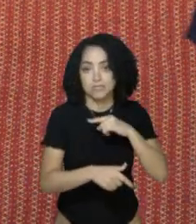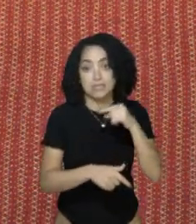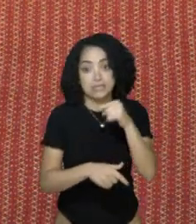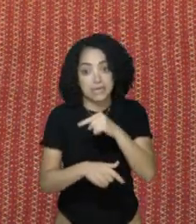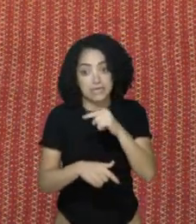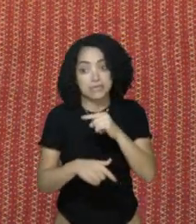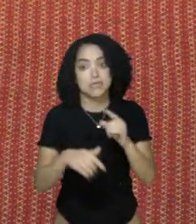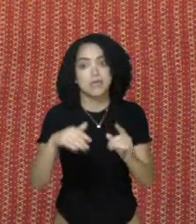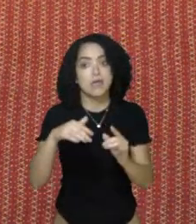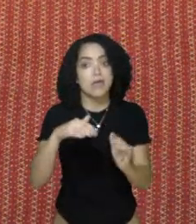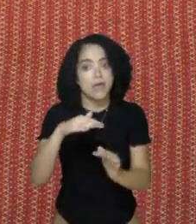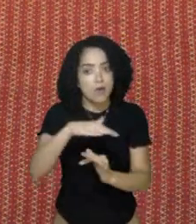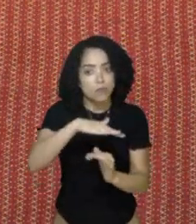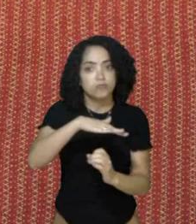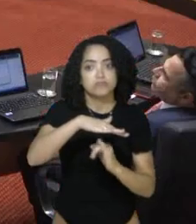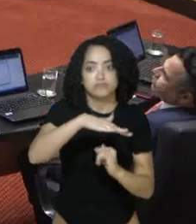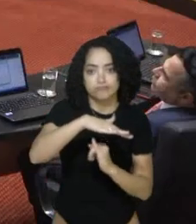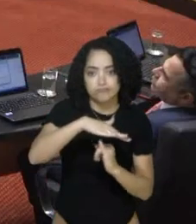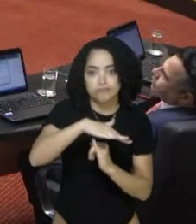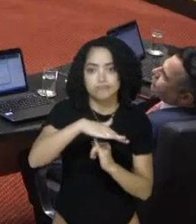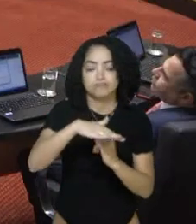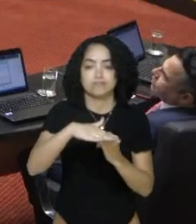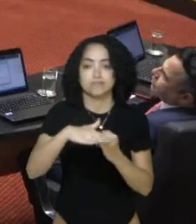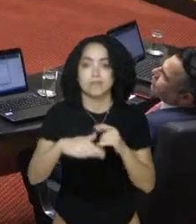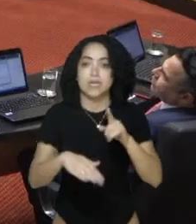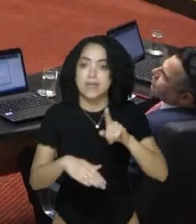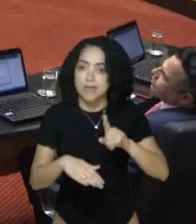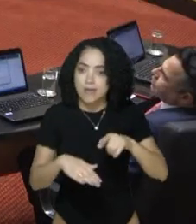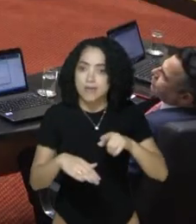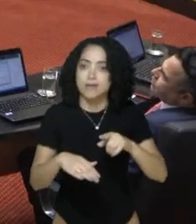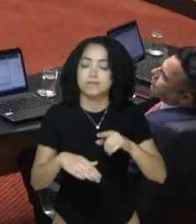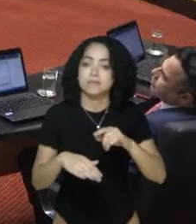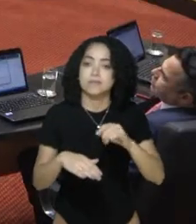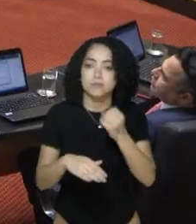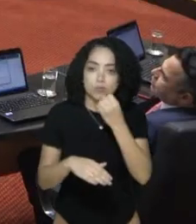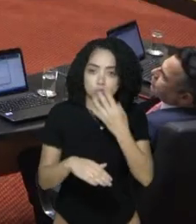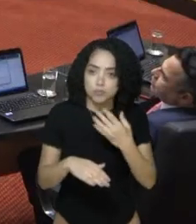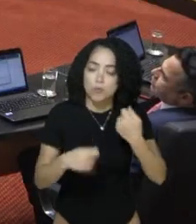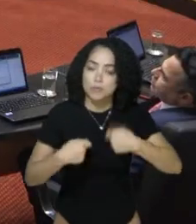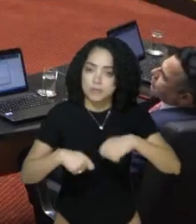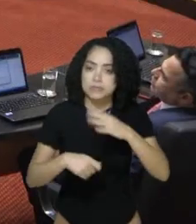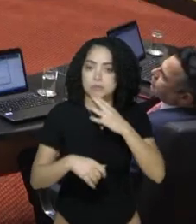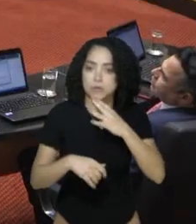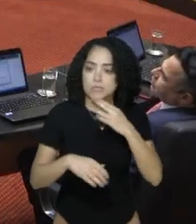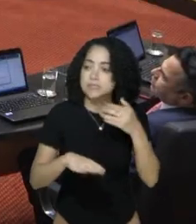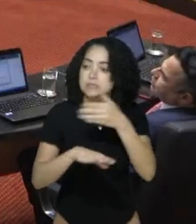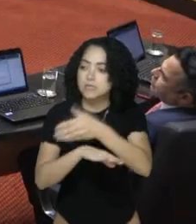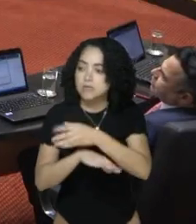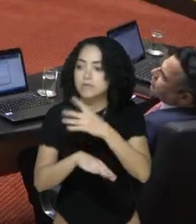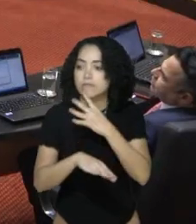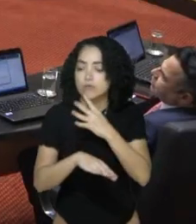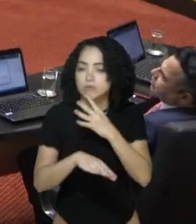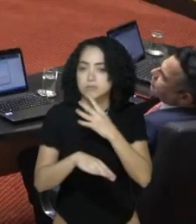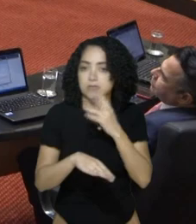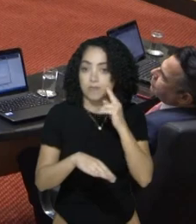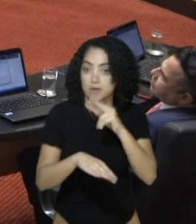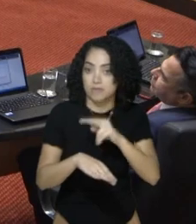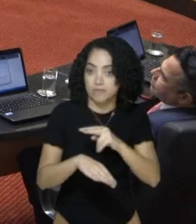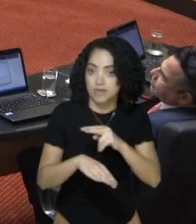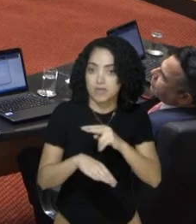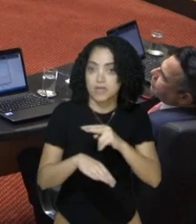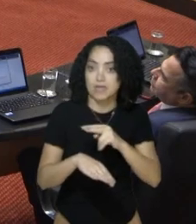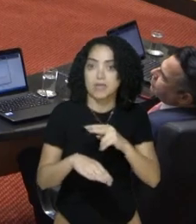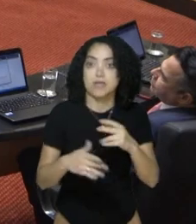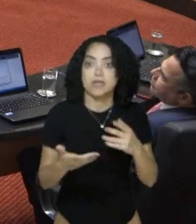E o chão de fábrica do Berlanda vale a pena conhecer. Ele, depois de muita briga, muita confusão, porque ele não queria pagar um salário,